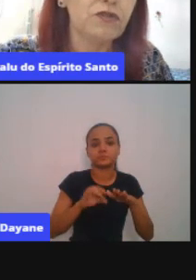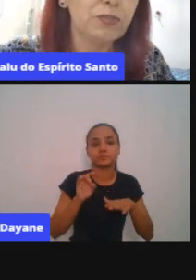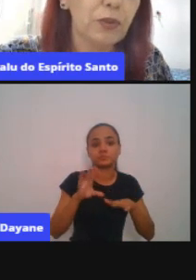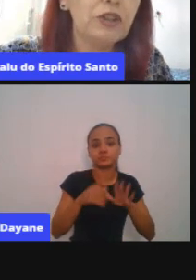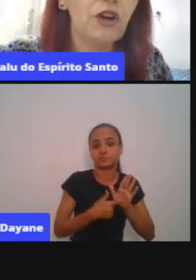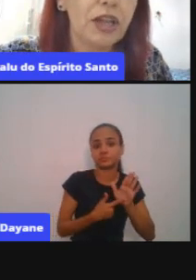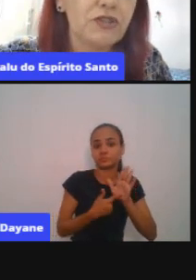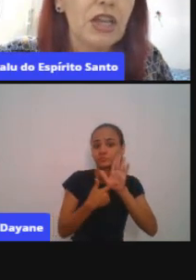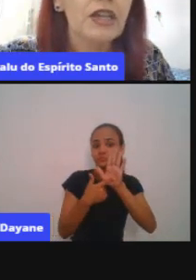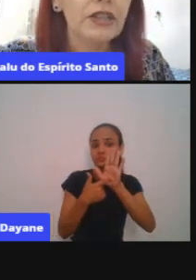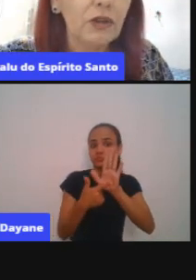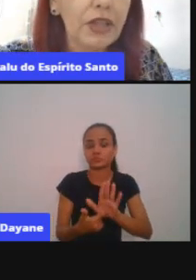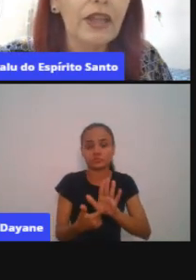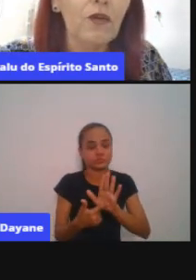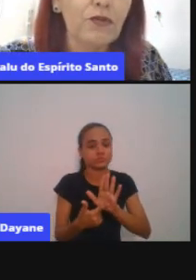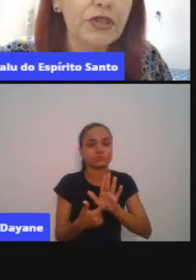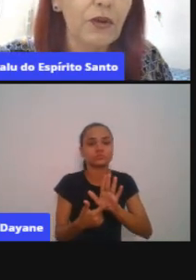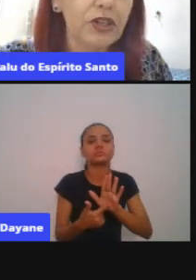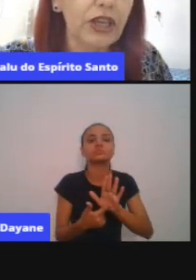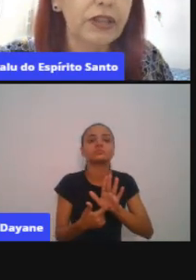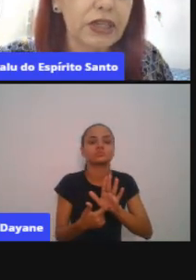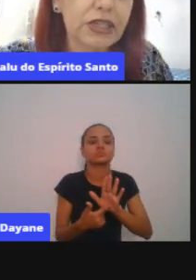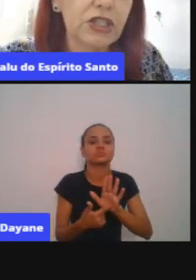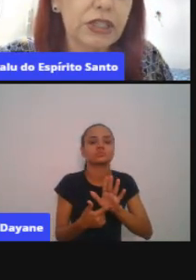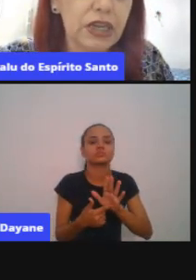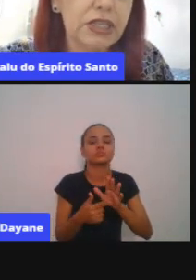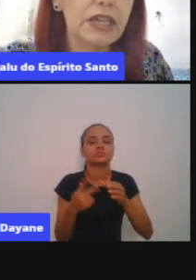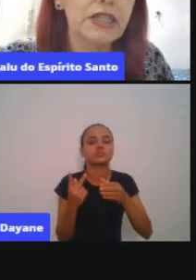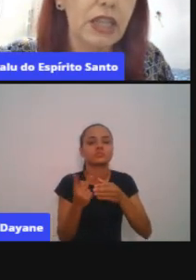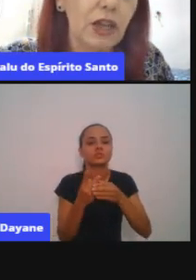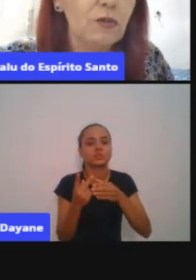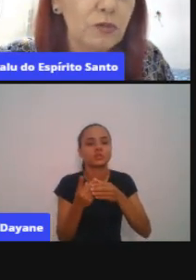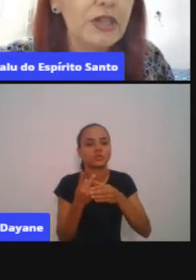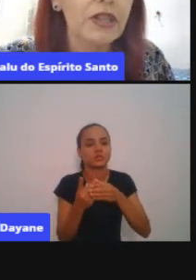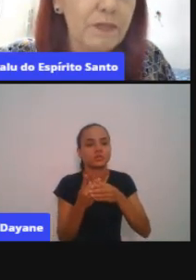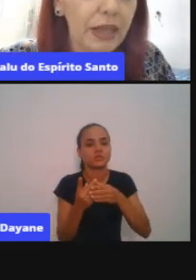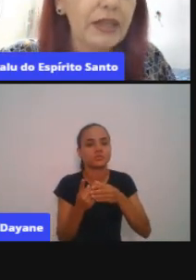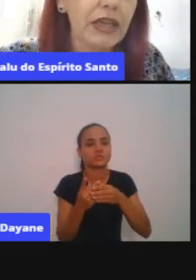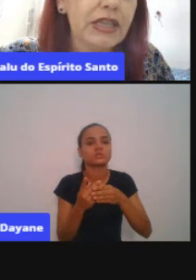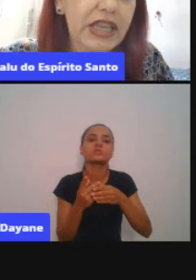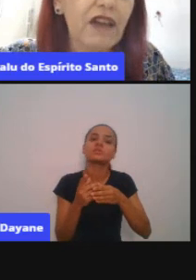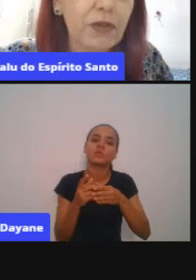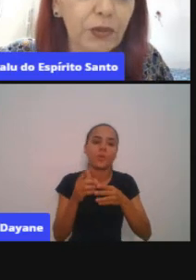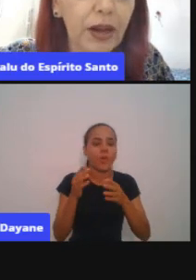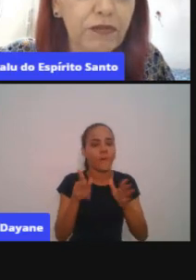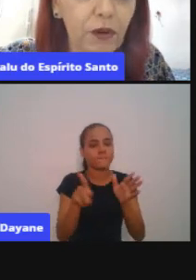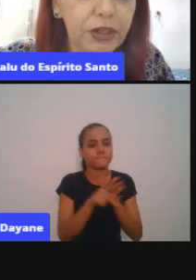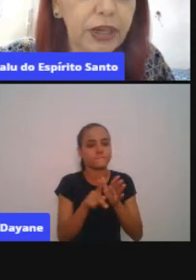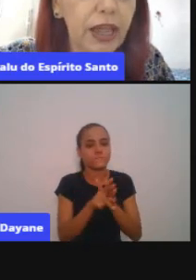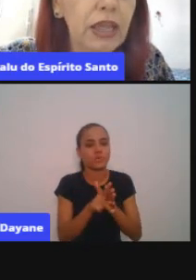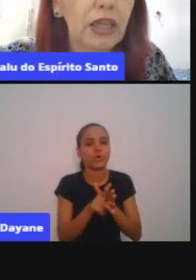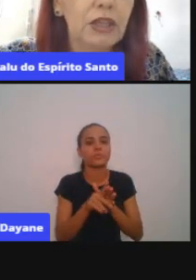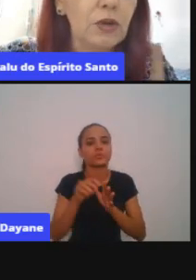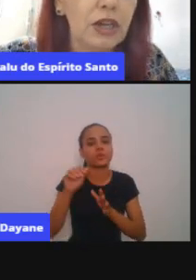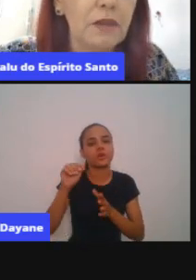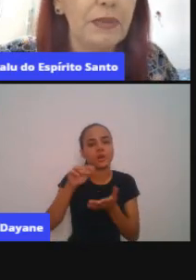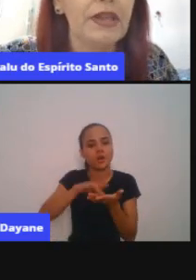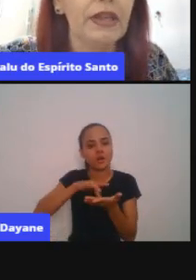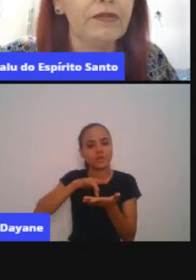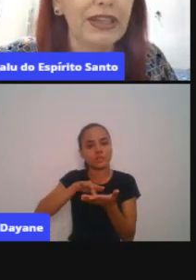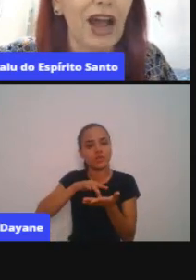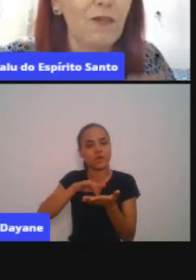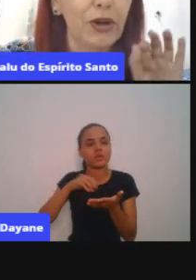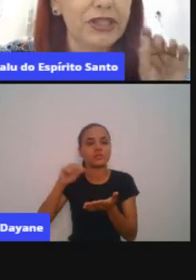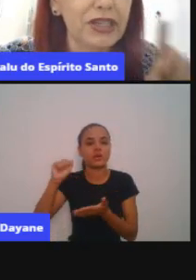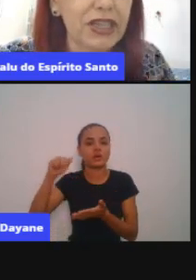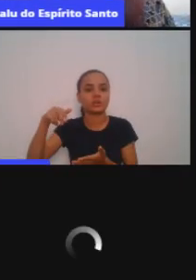programas, aplicativos para o Android. Então, tem alguns, eu achei interessante trazer, que tem alguns que também servem para o iPhone, né? E o